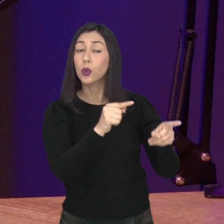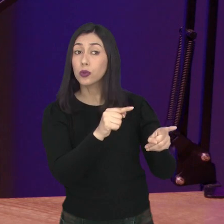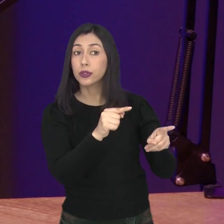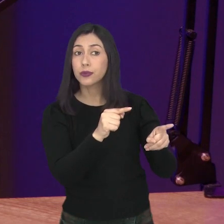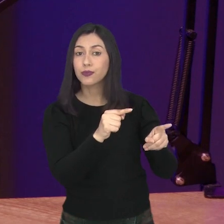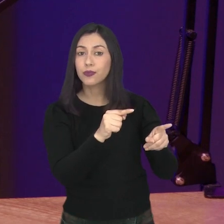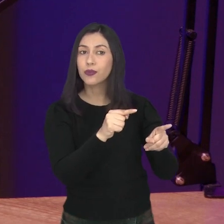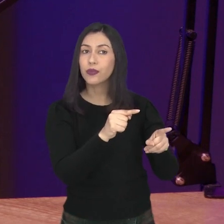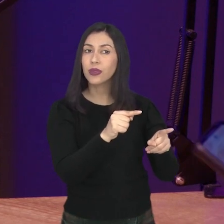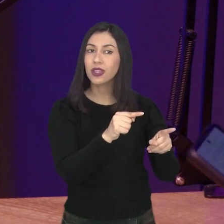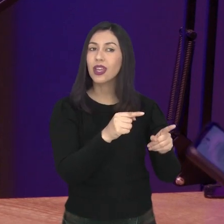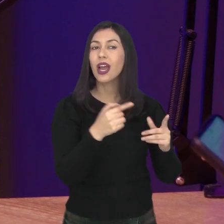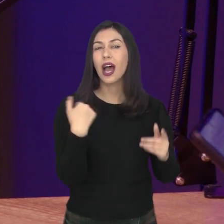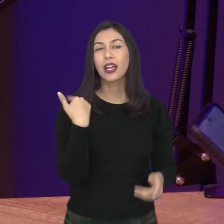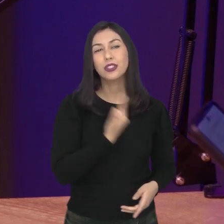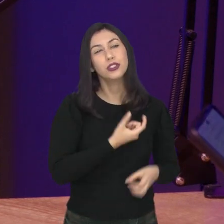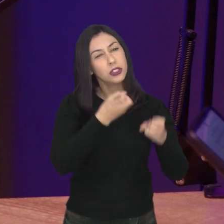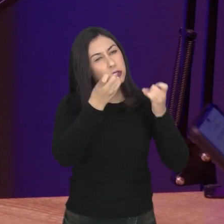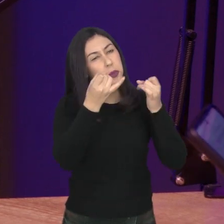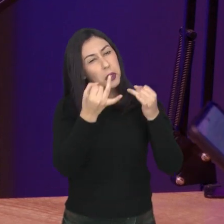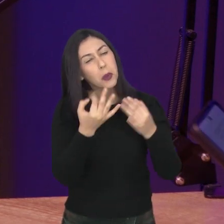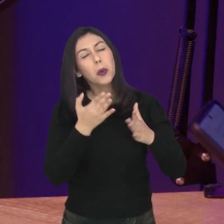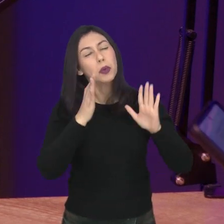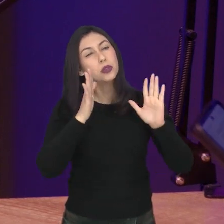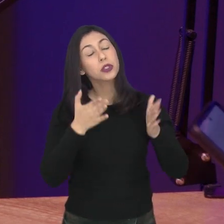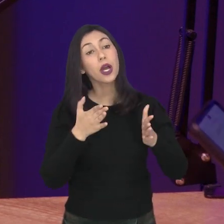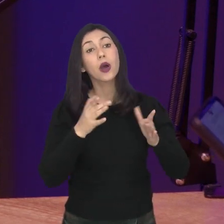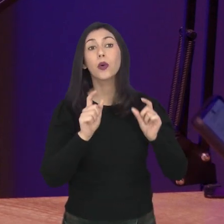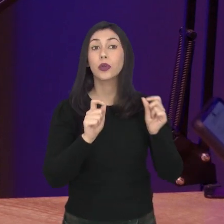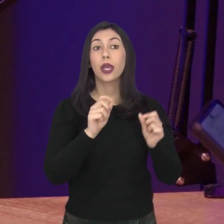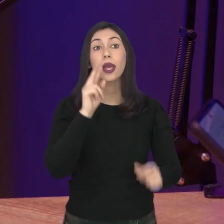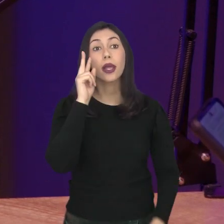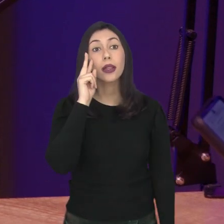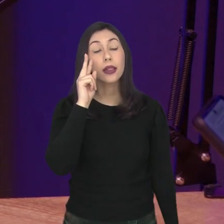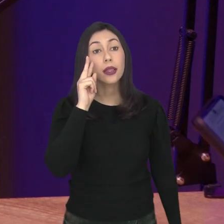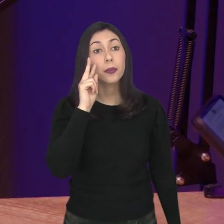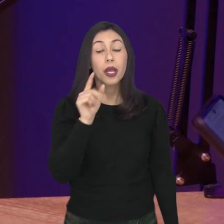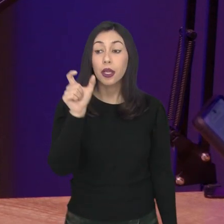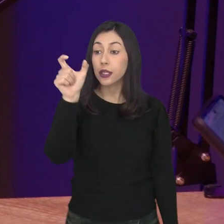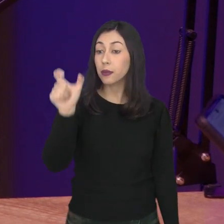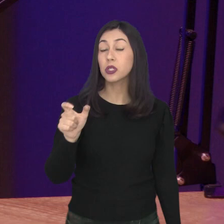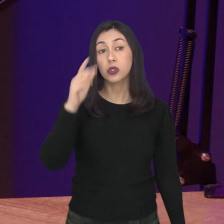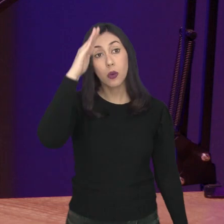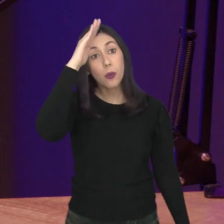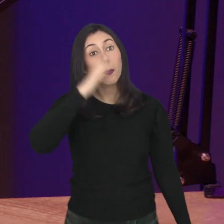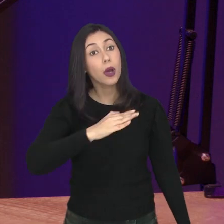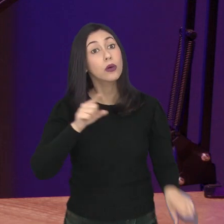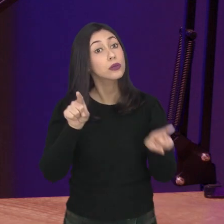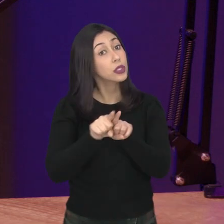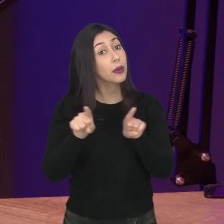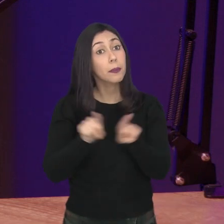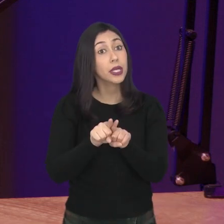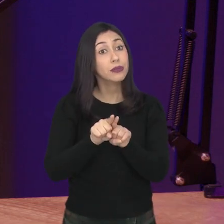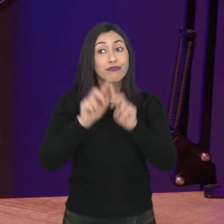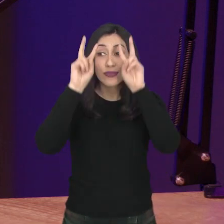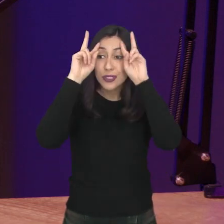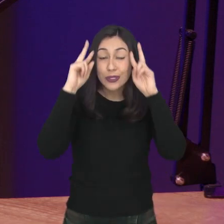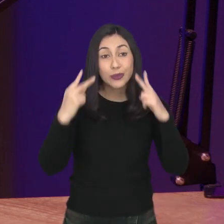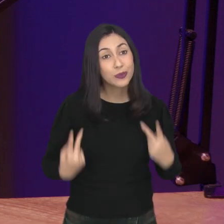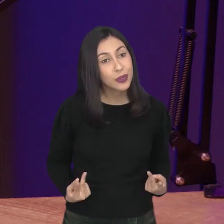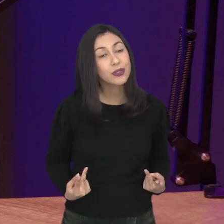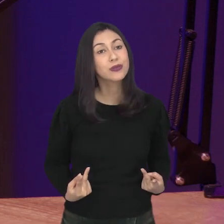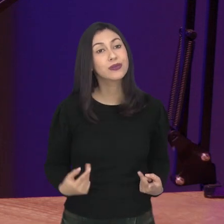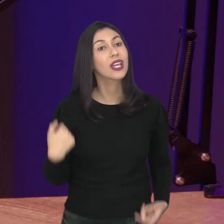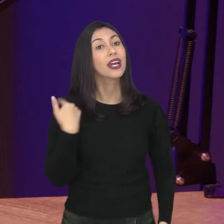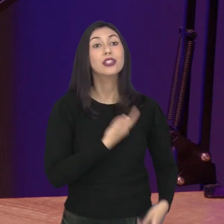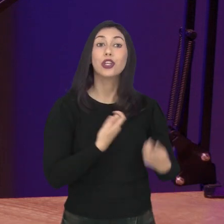um pouquinho do que a gente falou no segundo bloco, eu acho que fica bem evidente. Lembrar que os agressores, quem pratica o bullying, também são pessoas.